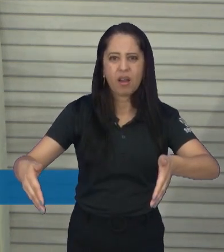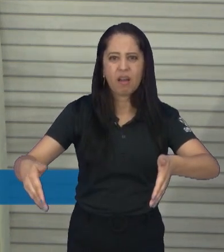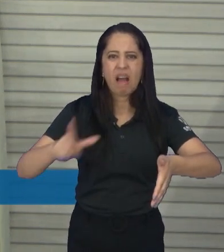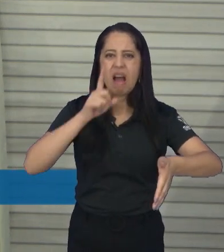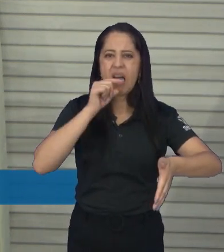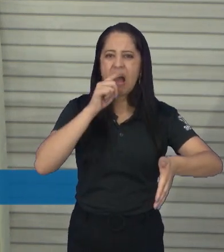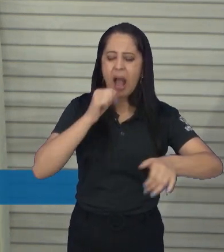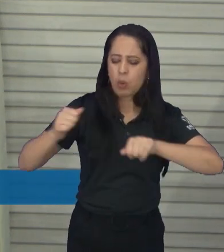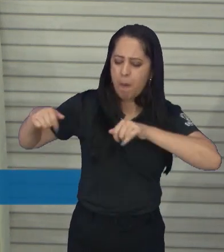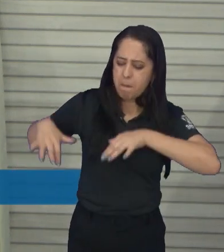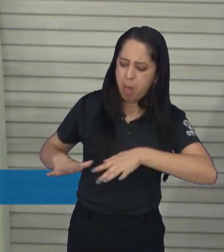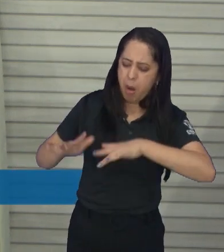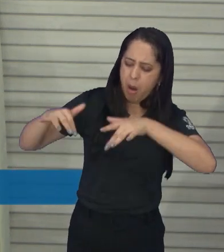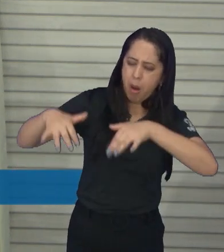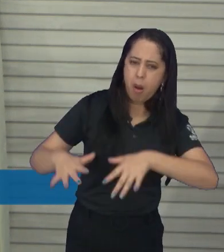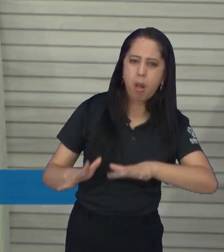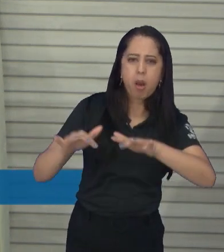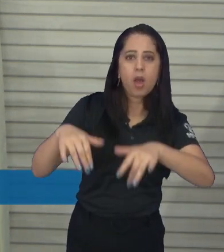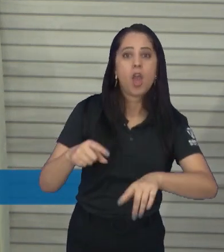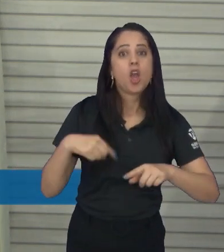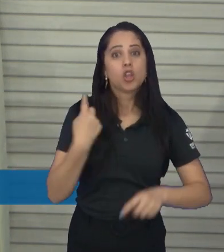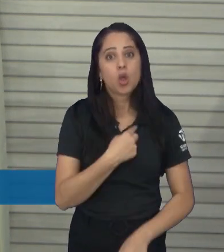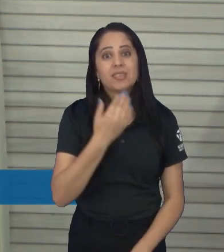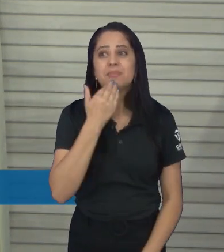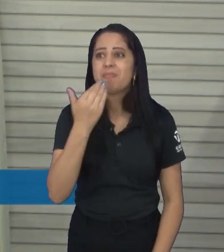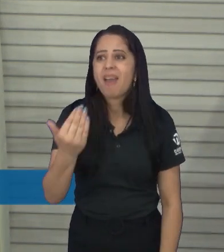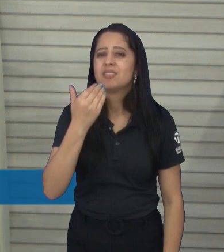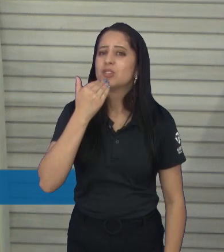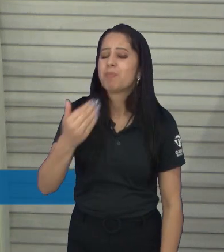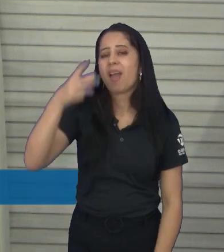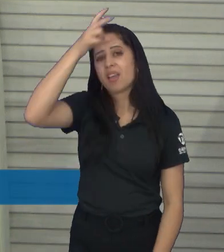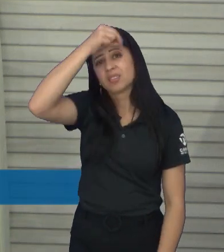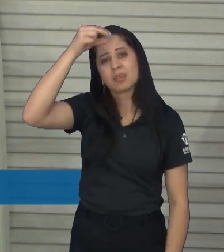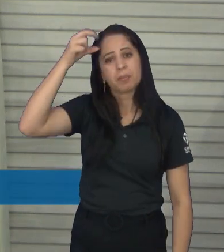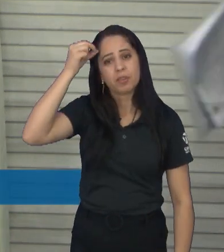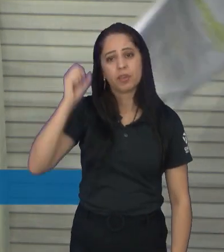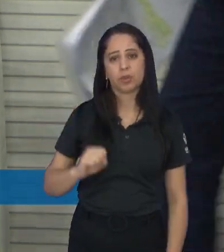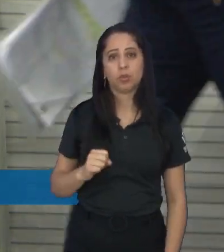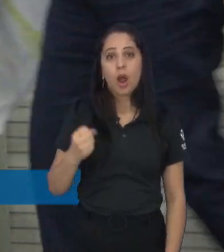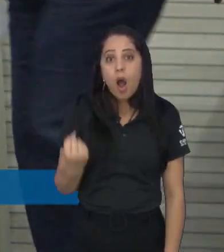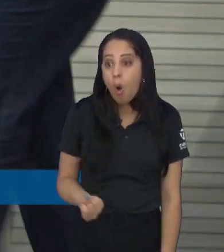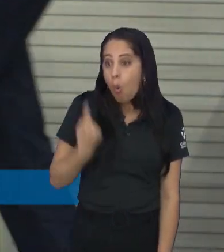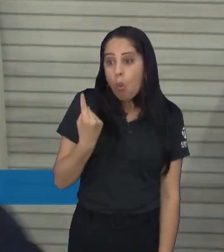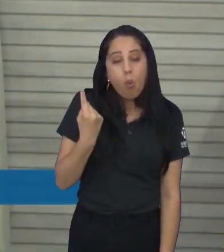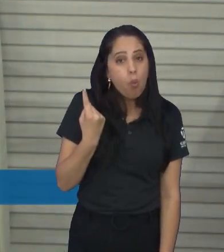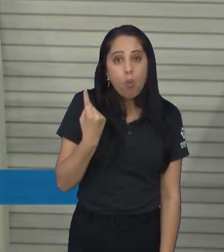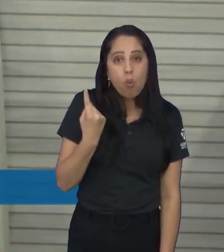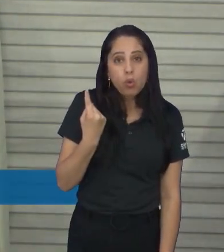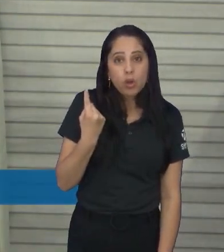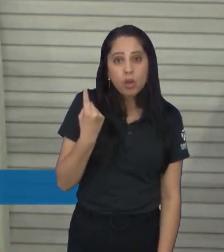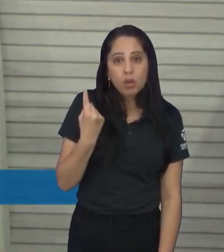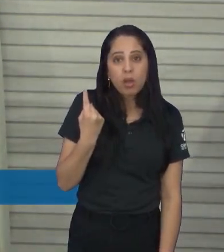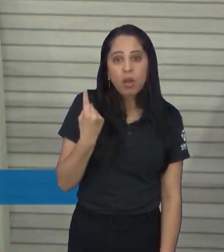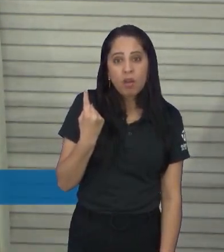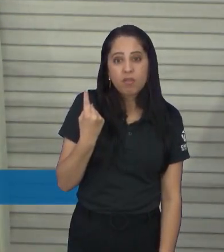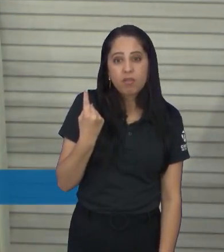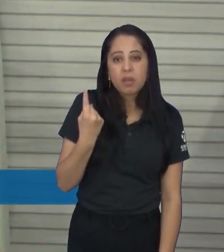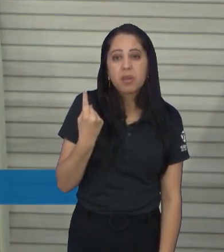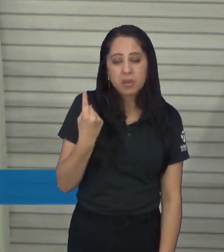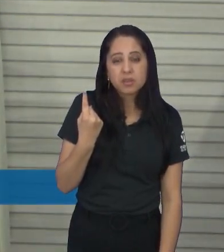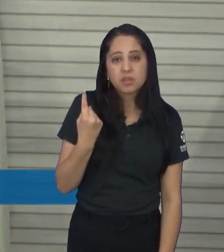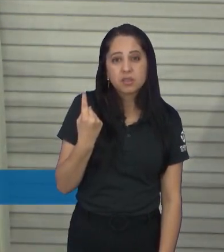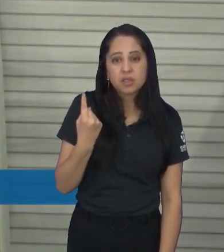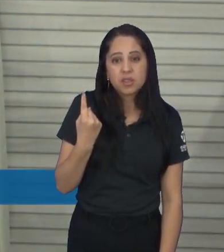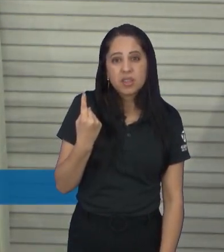porque nós estamos pedindo para a prefeitura única vez que foi aberto um pedaço